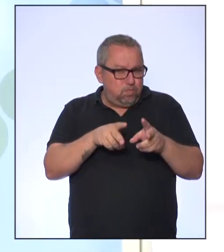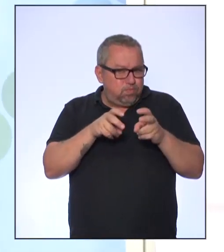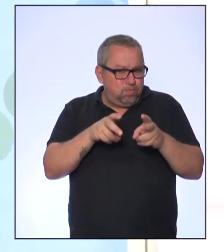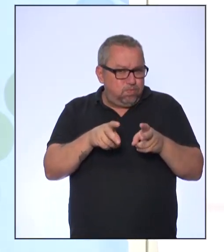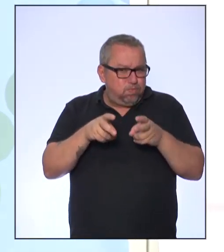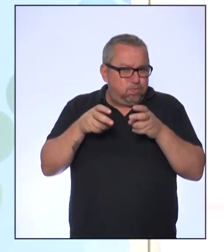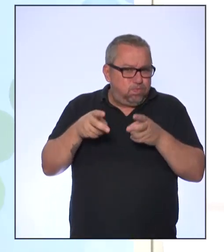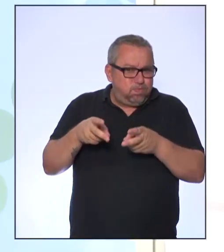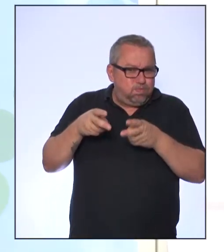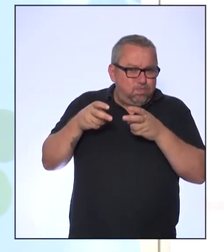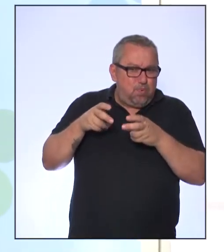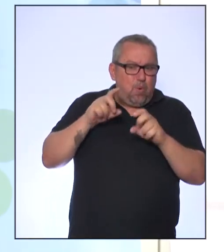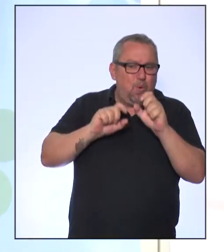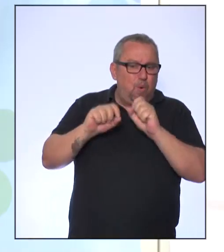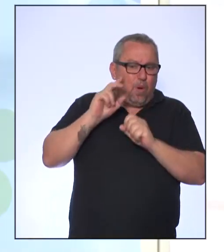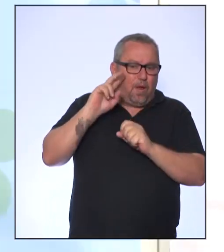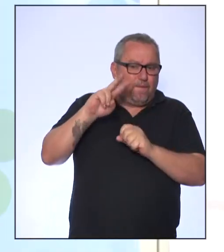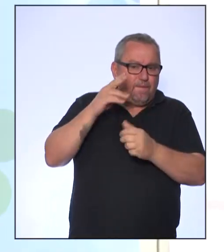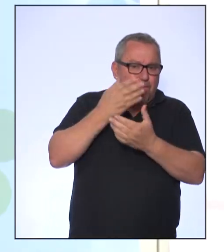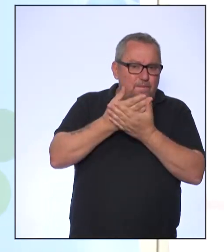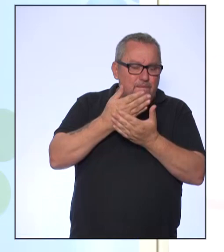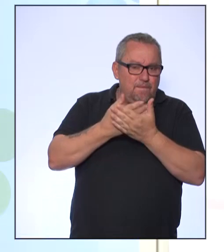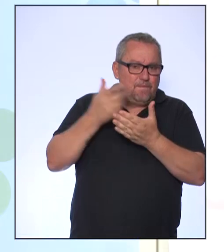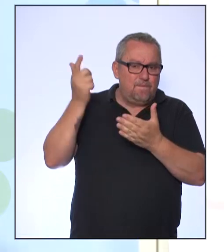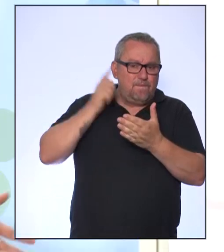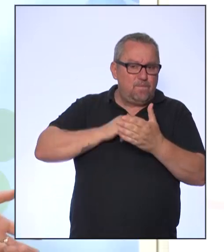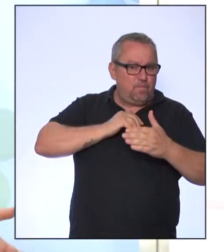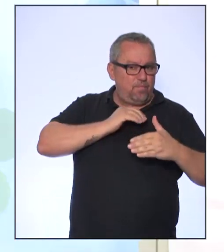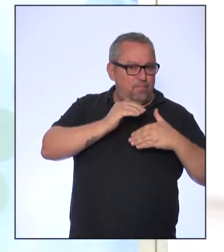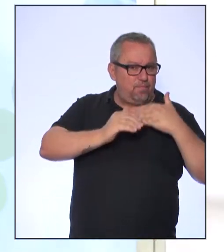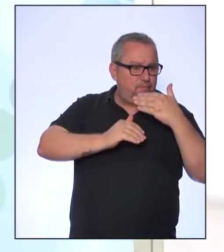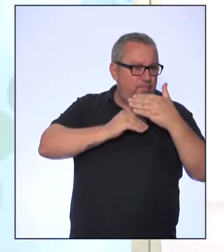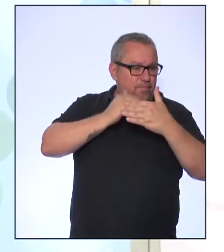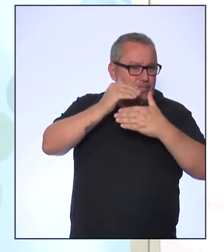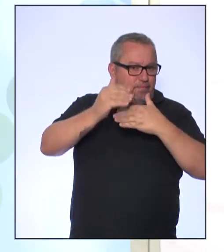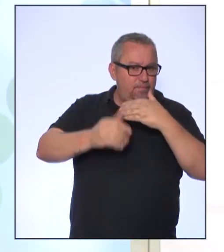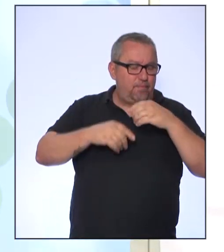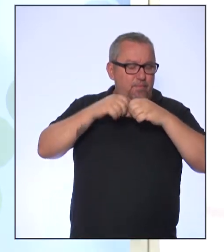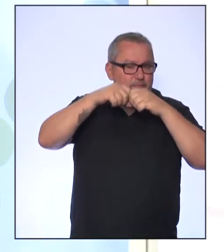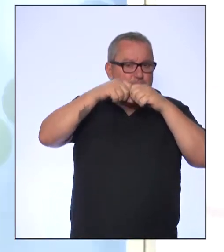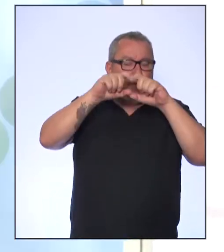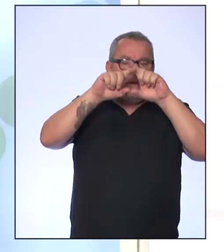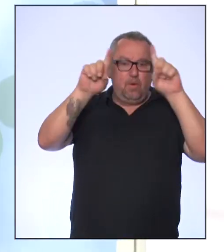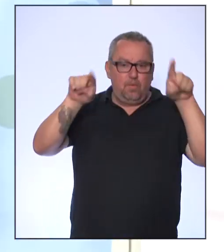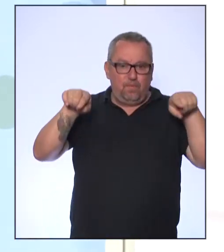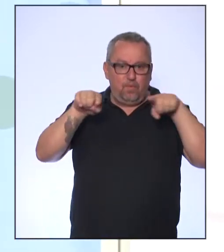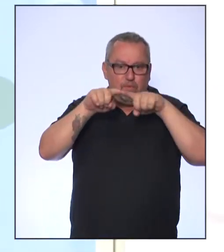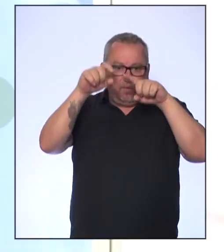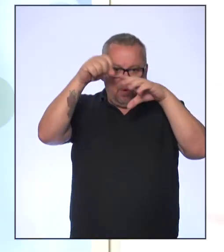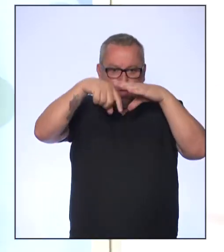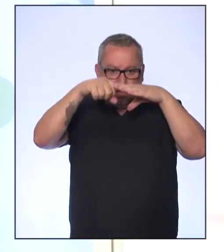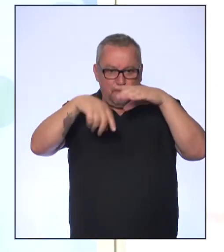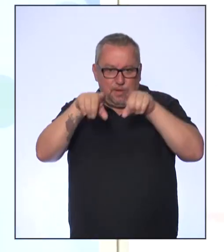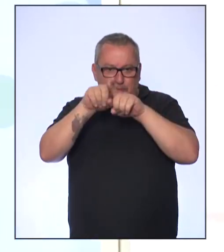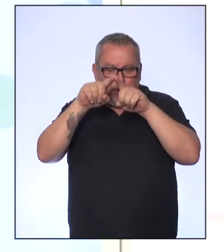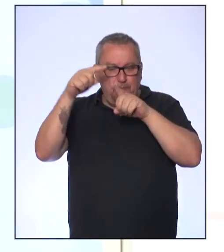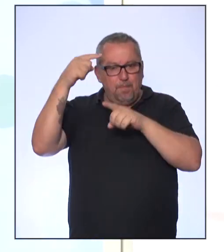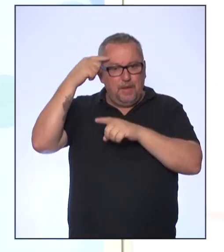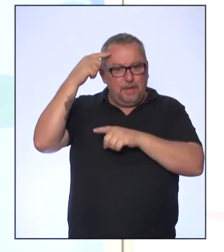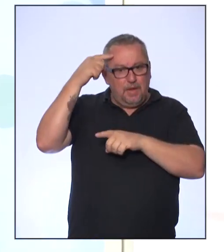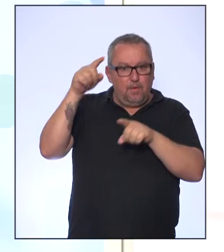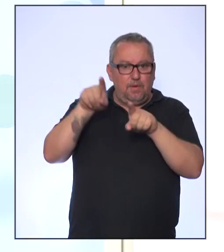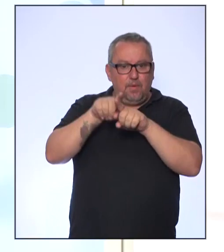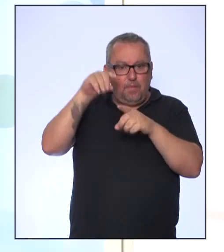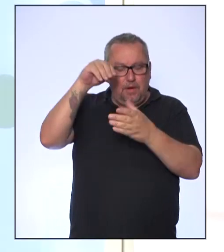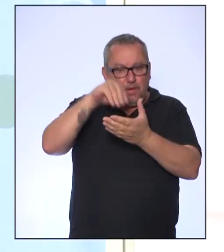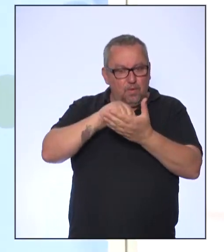últimas aulas. Vamos desenvolver um mapa mental, que é um grande resumo de tudo isso que vocês já aprenderam na escola e também aqui no Centro de